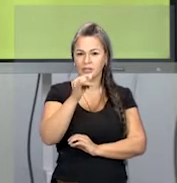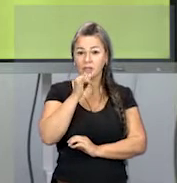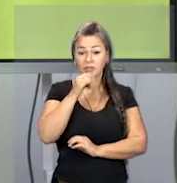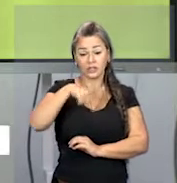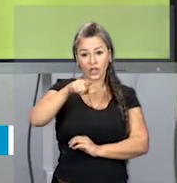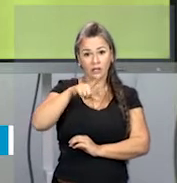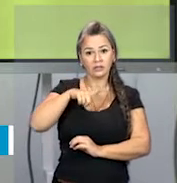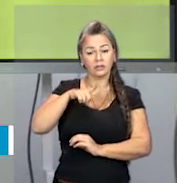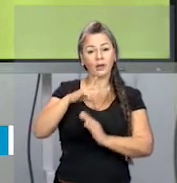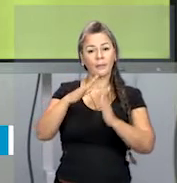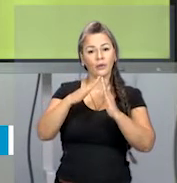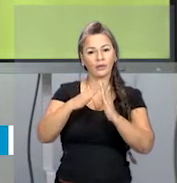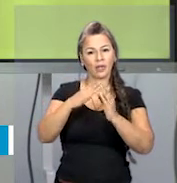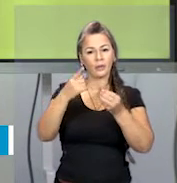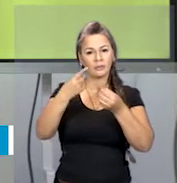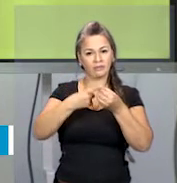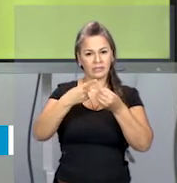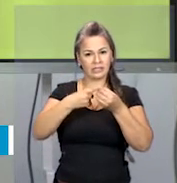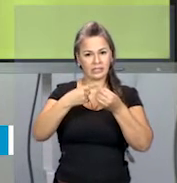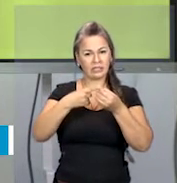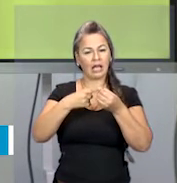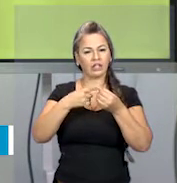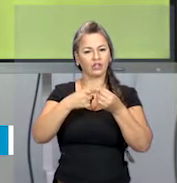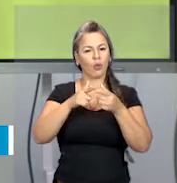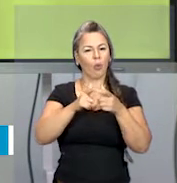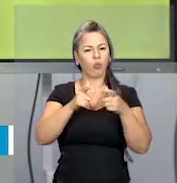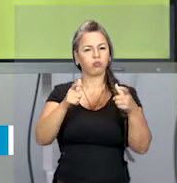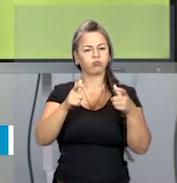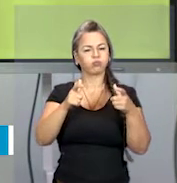cidade grande, eu não conheço todas as pessoas que vivem